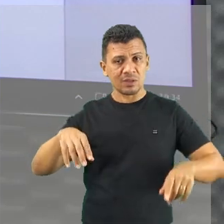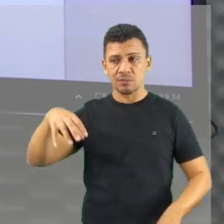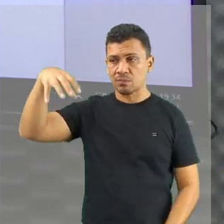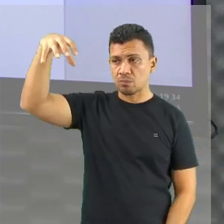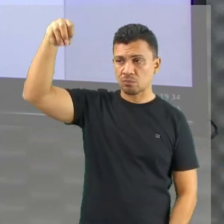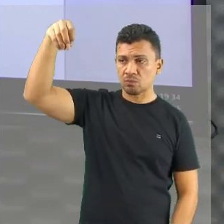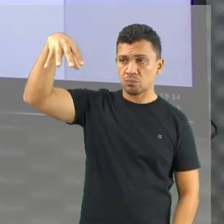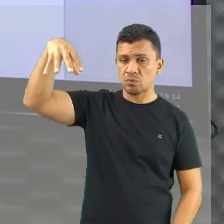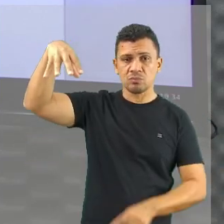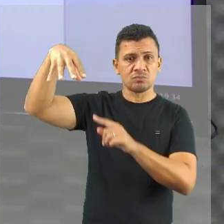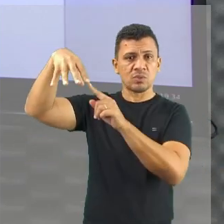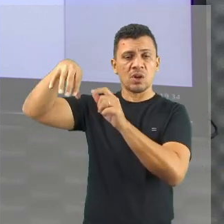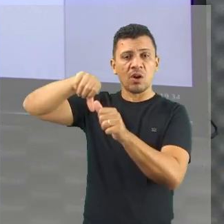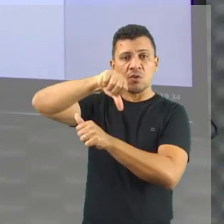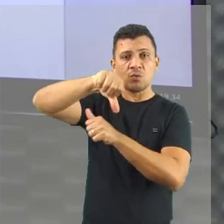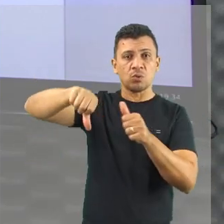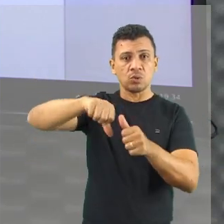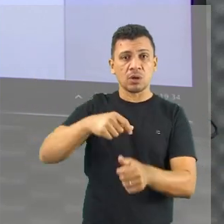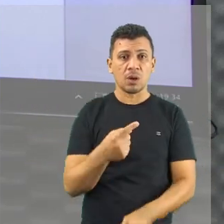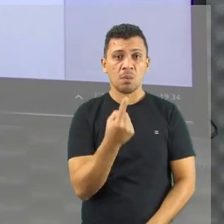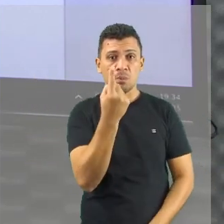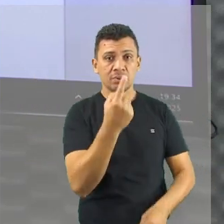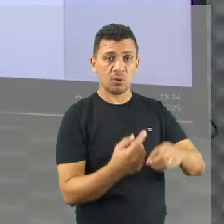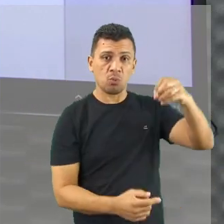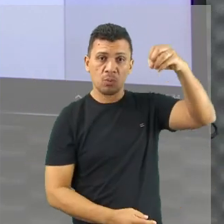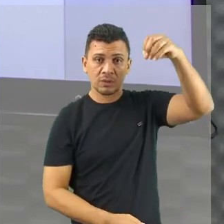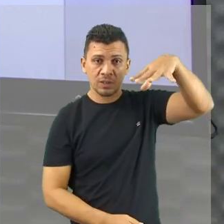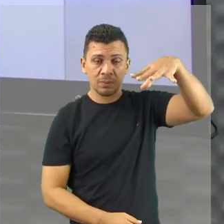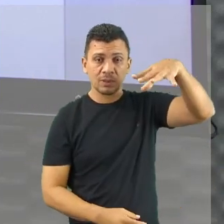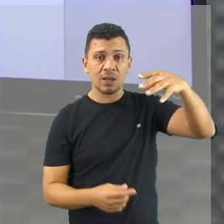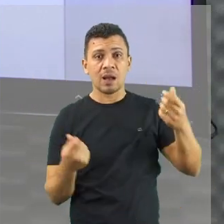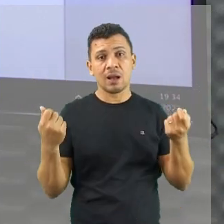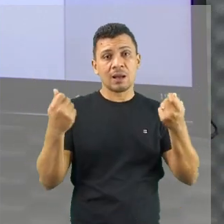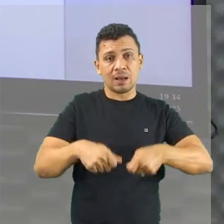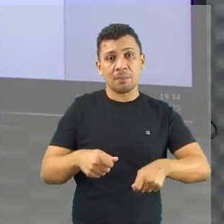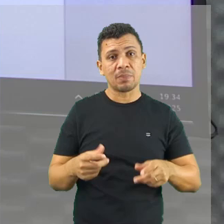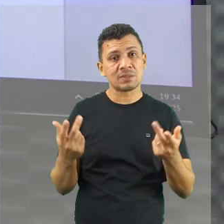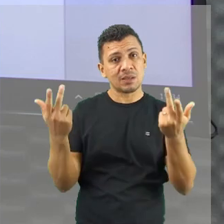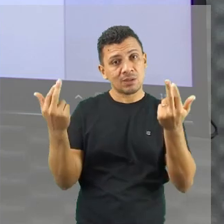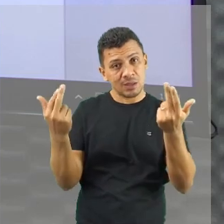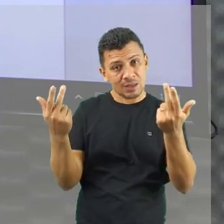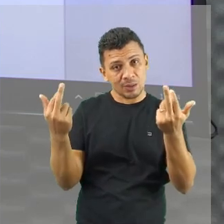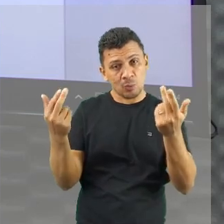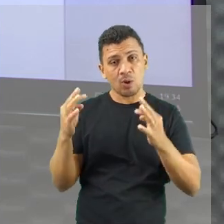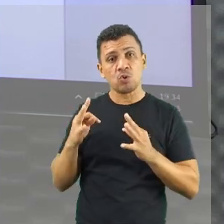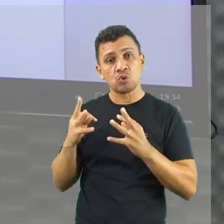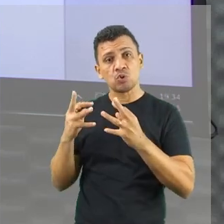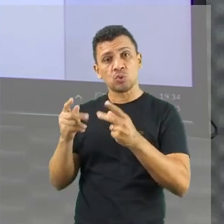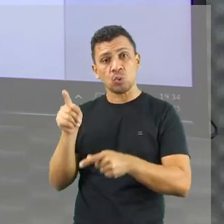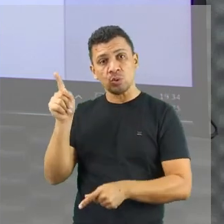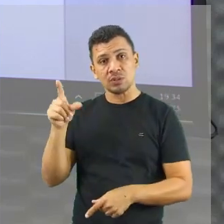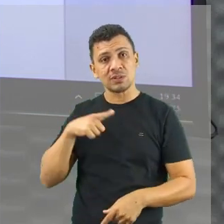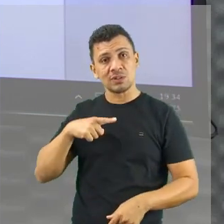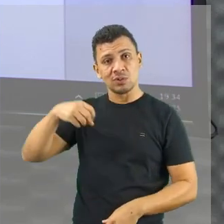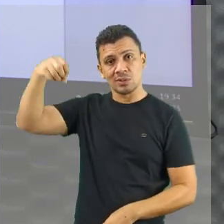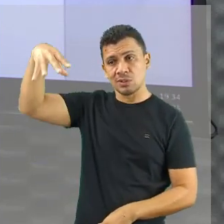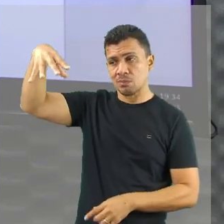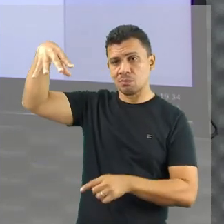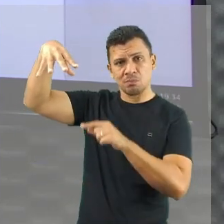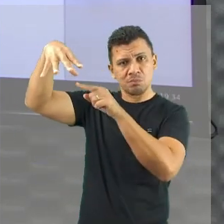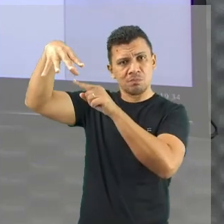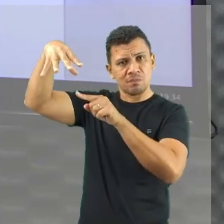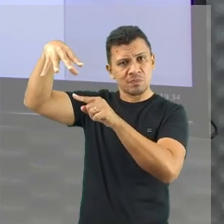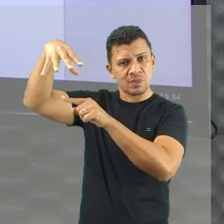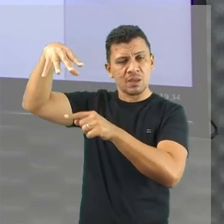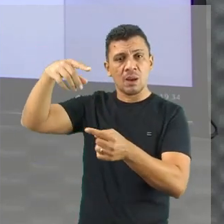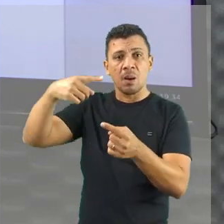aquele lustre por uma lâmpada com a mesma capacidade de iluminação de todas as lâmpadas que tinham naquele lustre. Porque ele